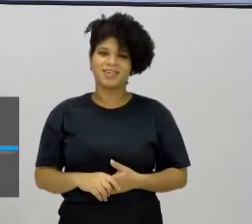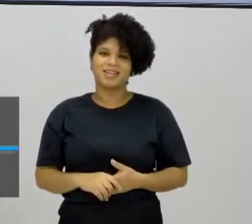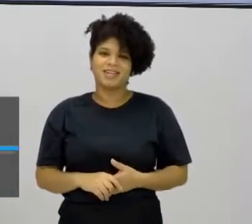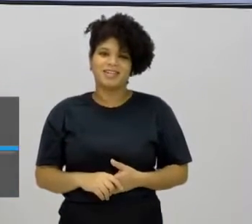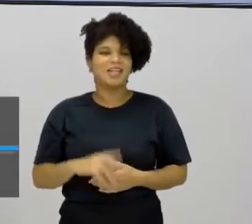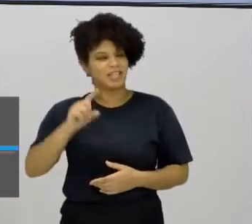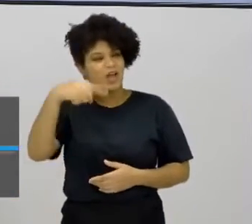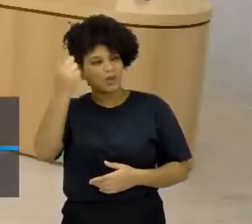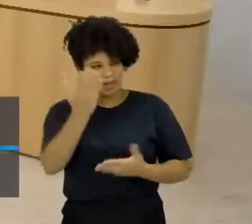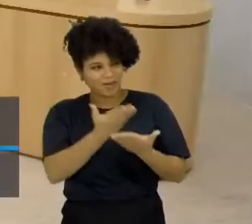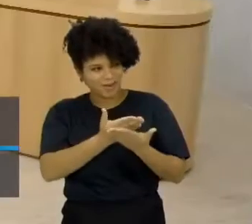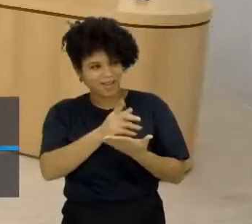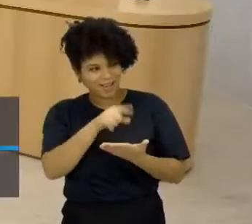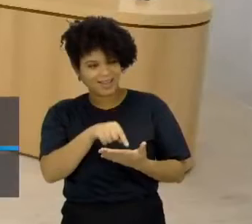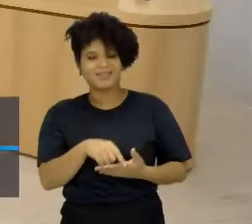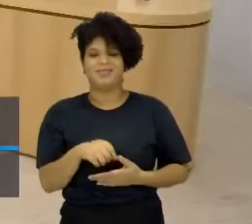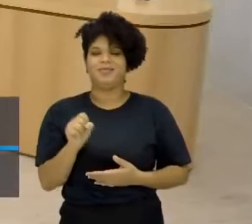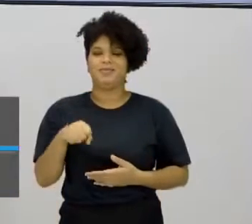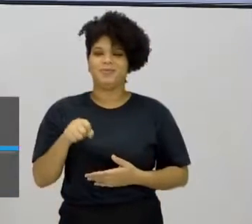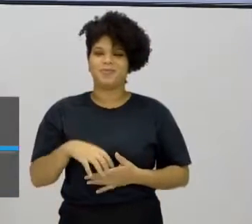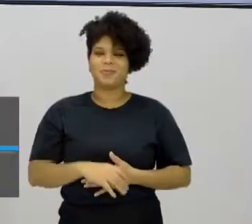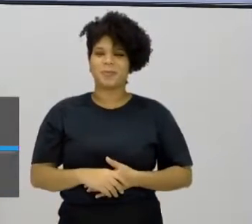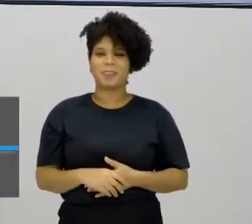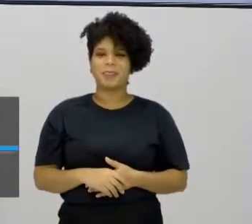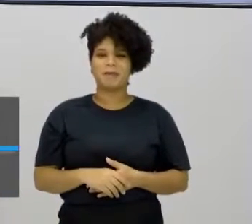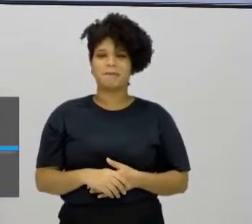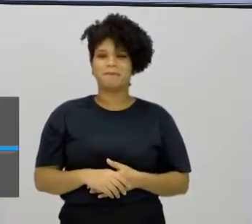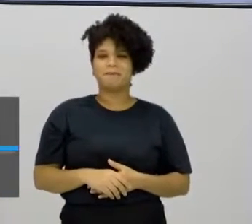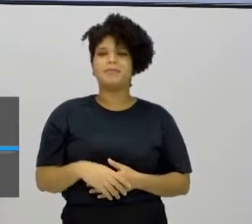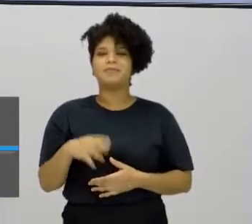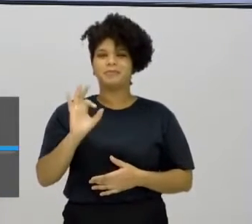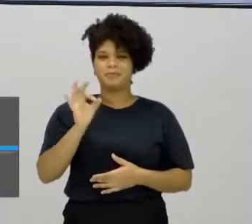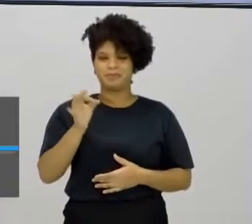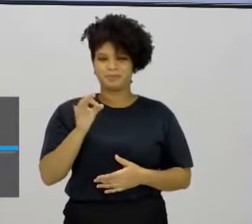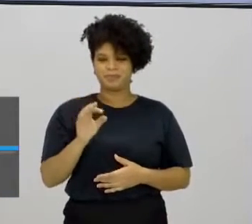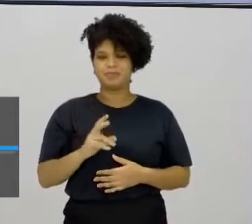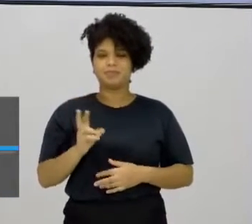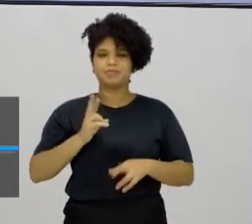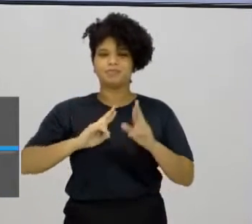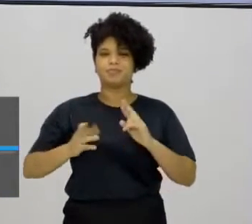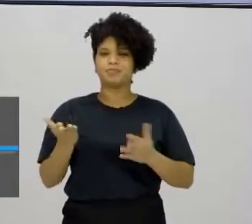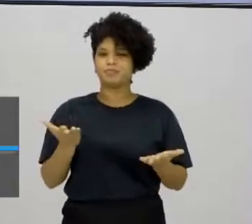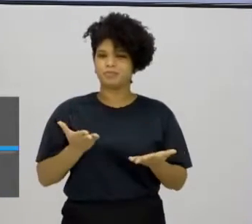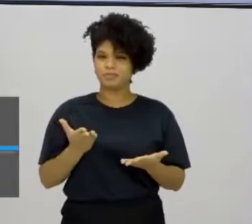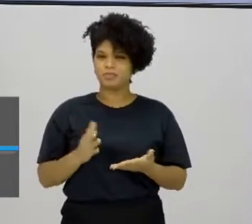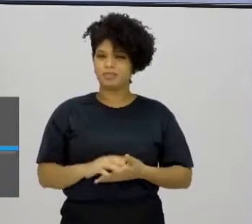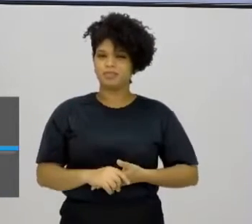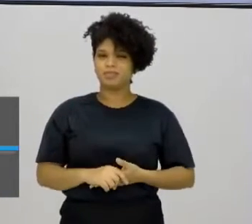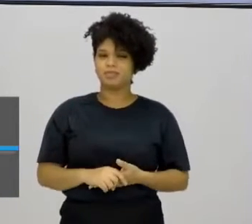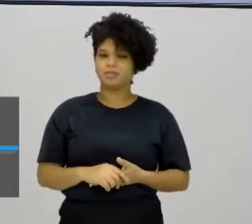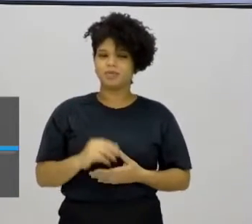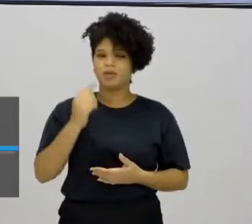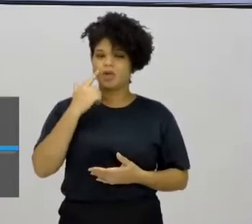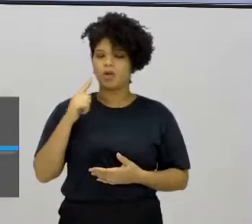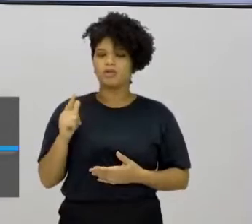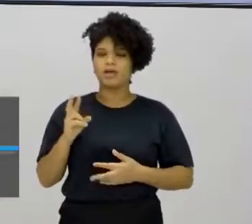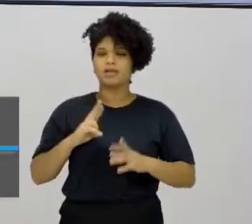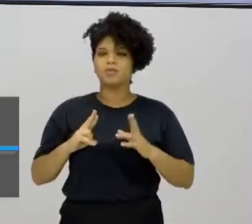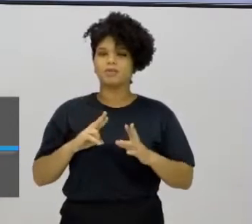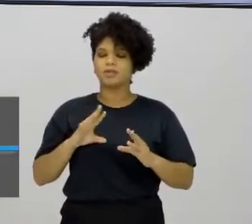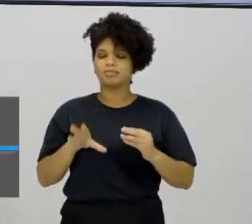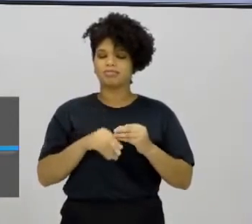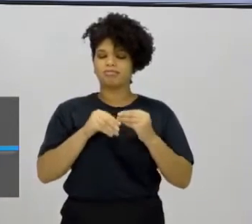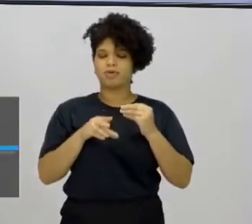Fica para a próxima aula. Então tá bom. Bom, vamos lá, tá certíssima a resposta. Vamos fazer uma resposta mais completinha aí,